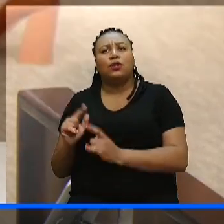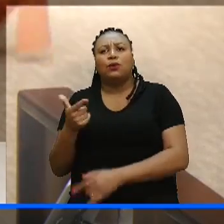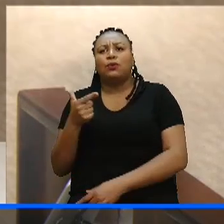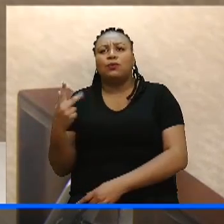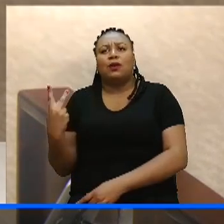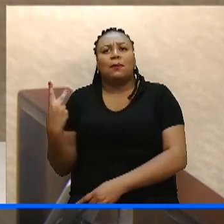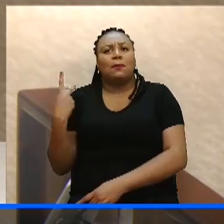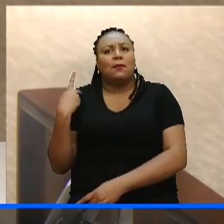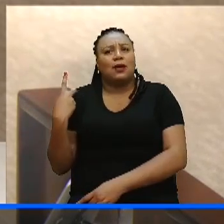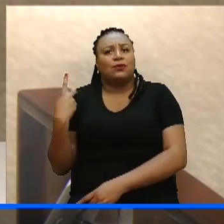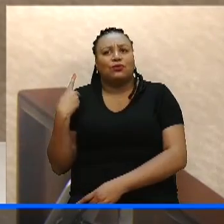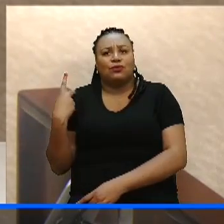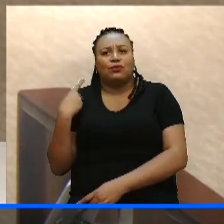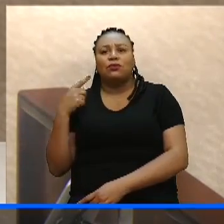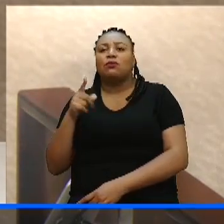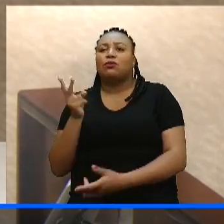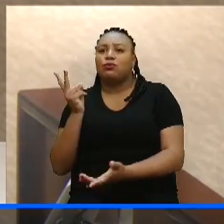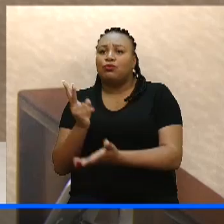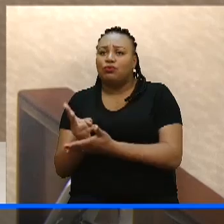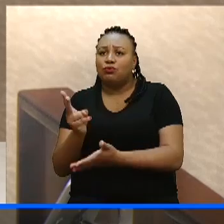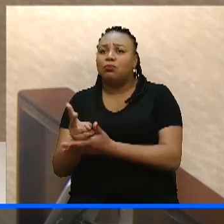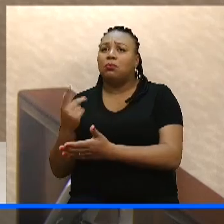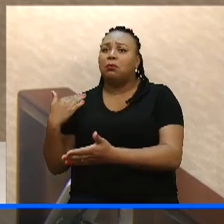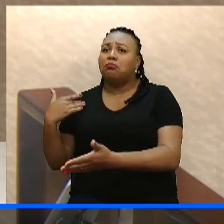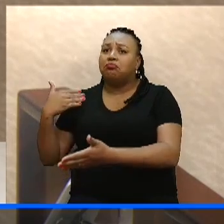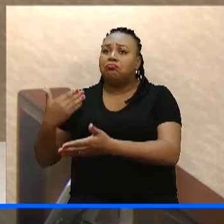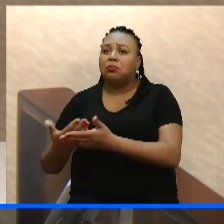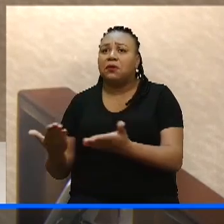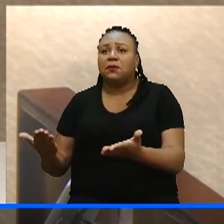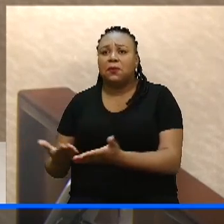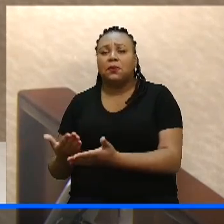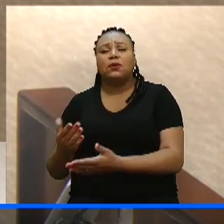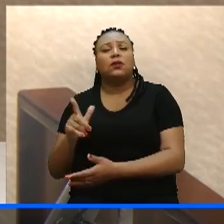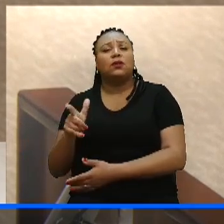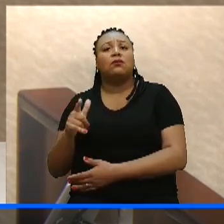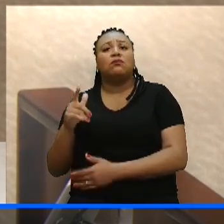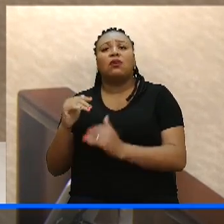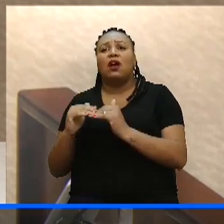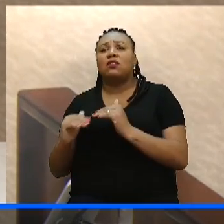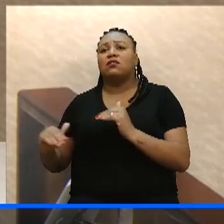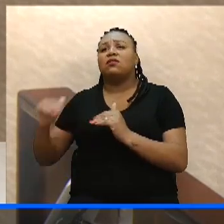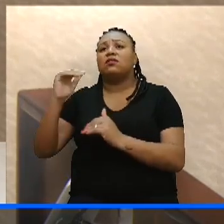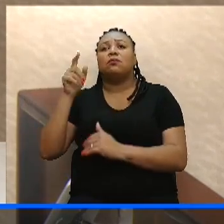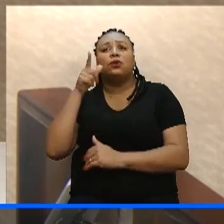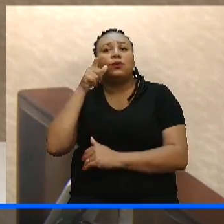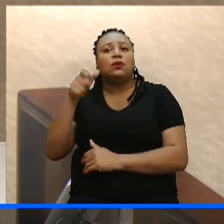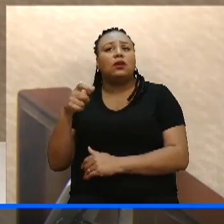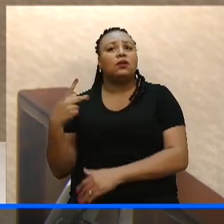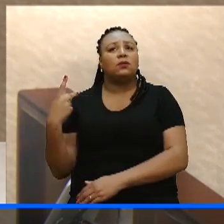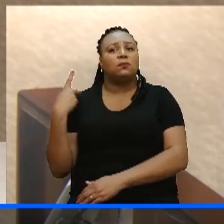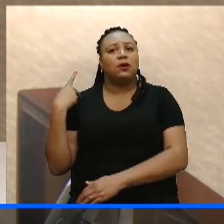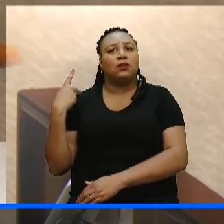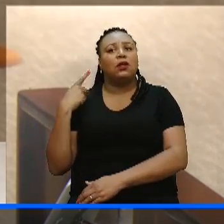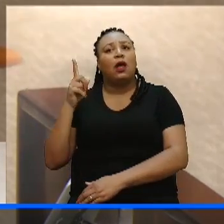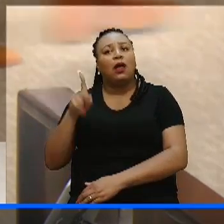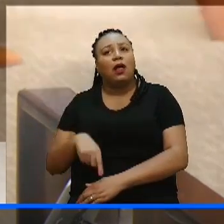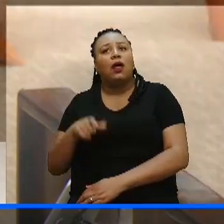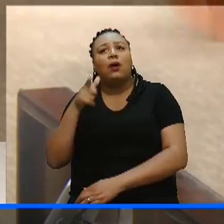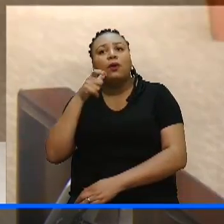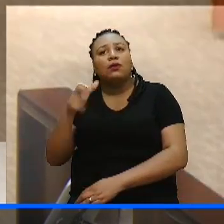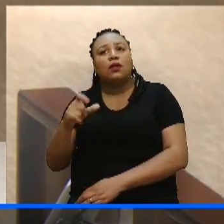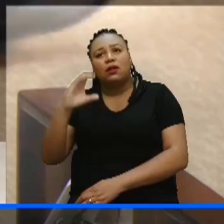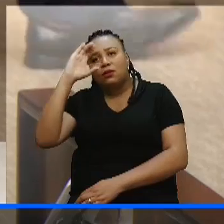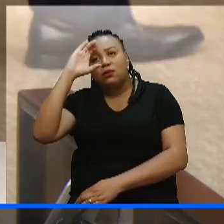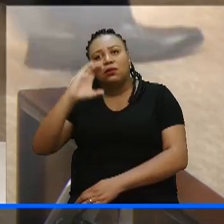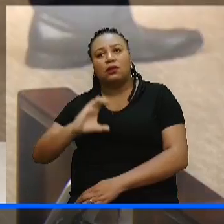assim permanece assim acima dos interesses dos partidos estão os interesses do